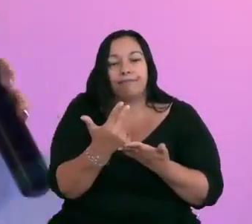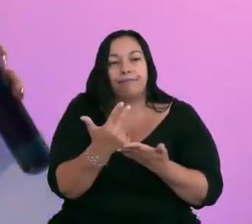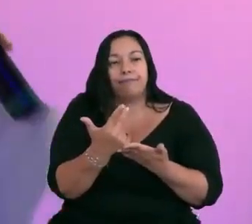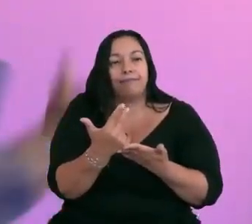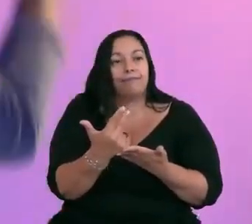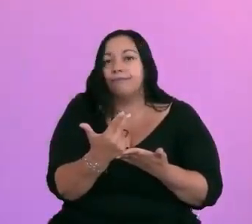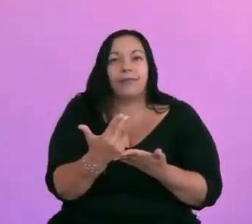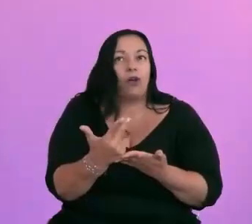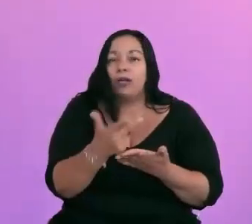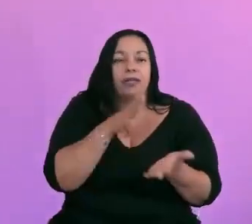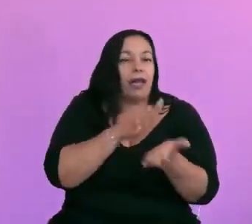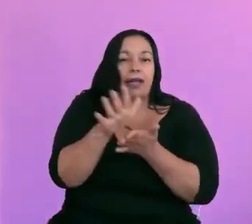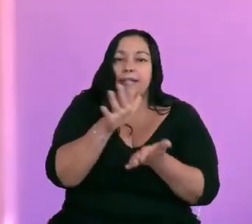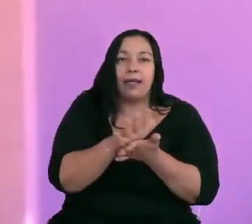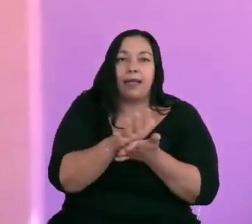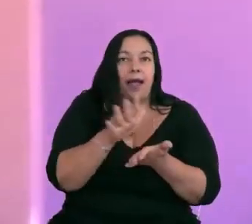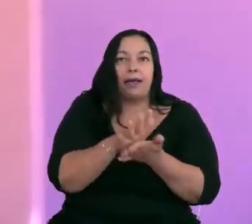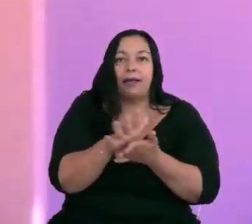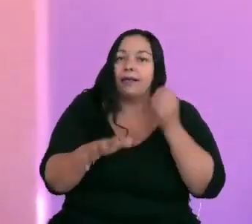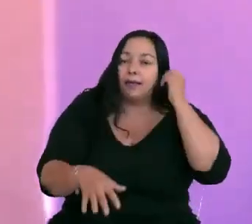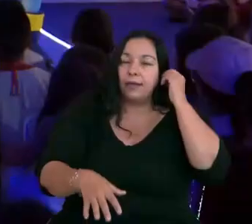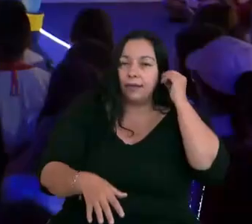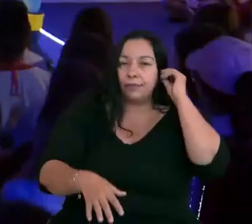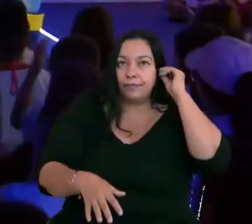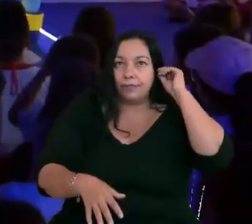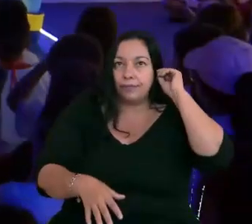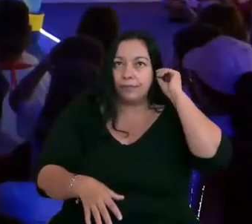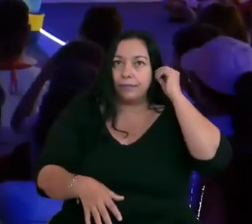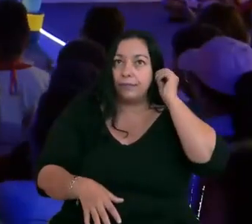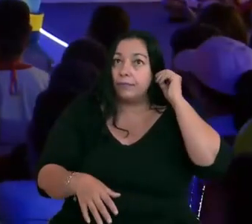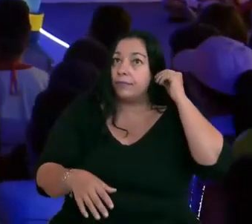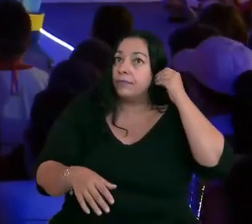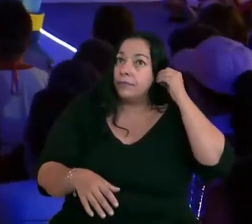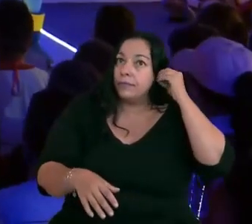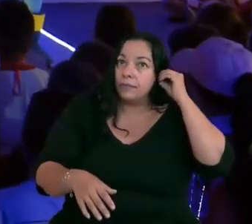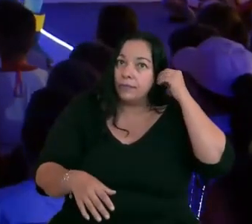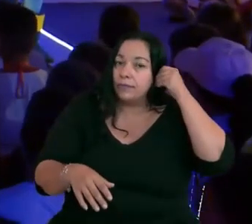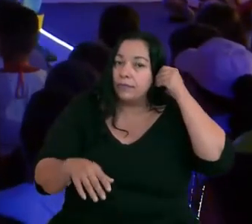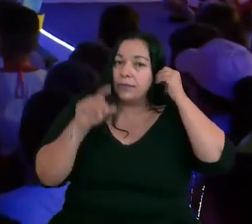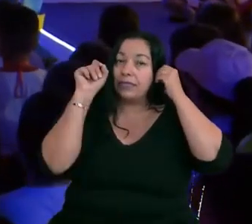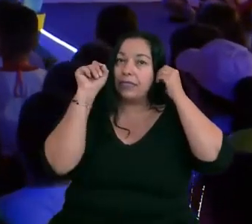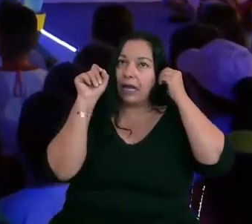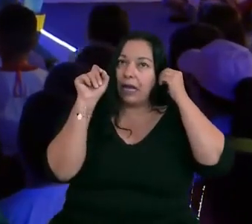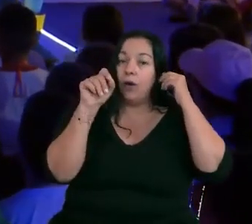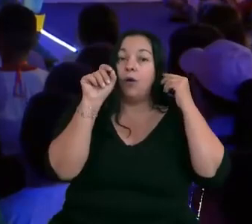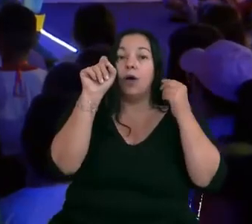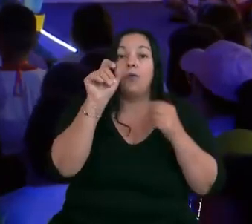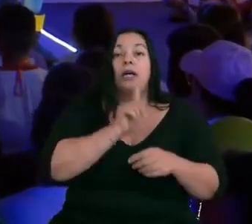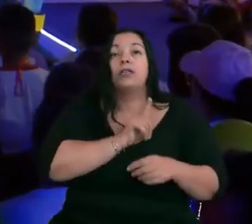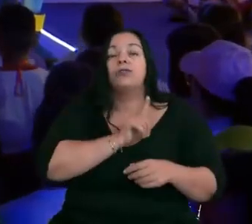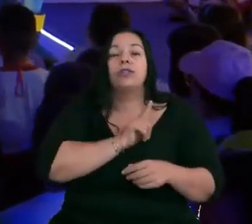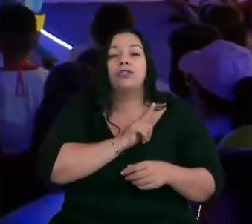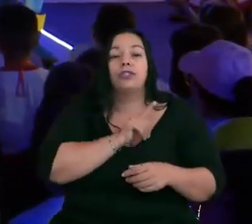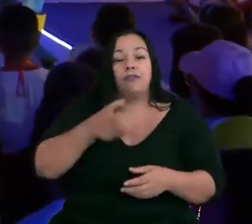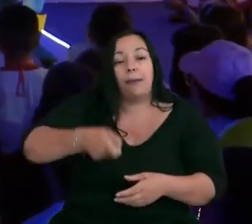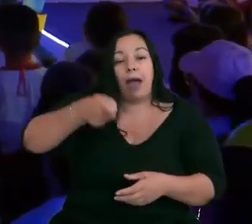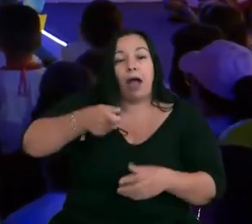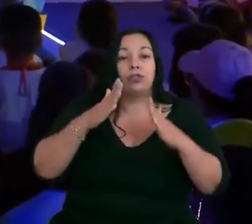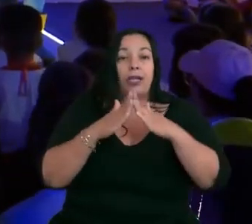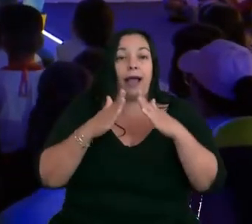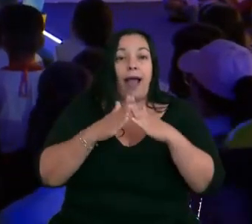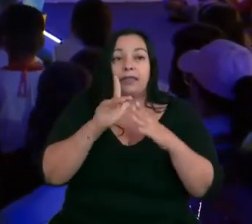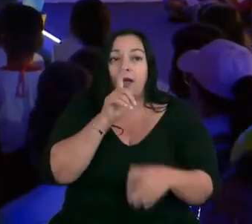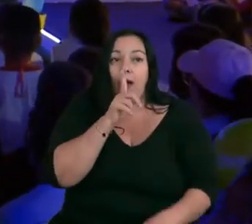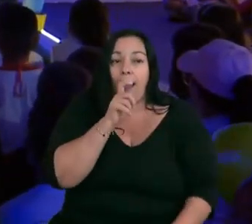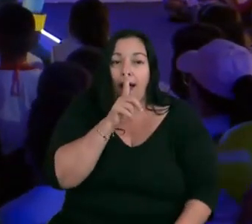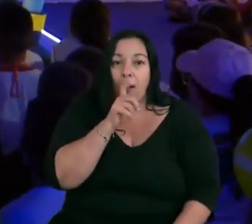sair. Não é, Capitão Mergulho? Então, quando tiver balde em casa com água e